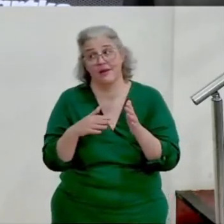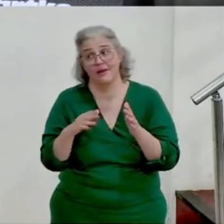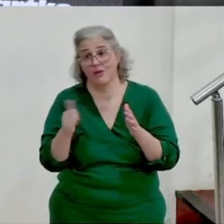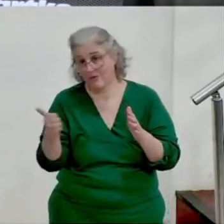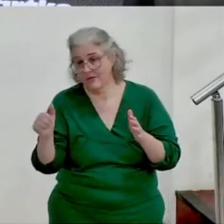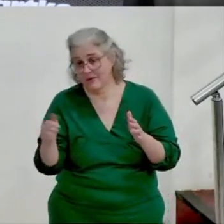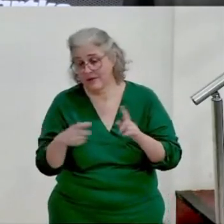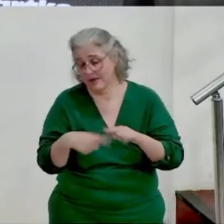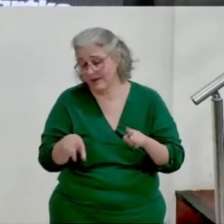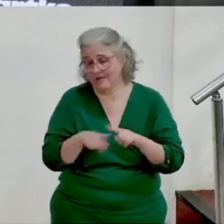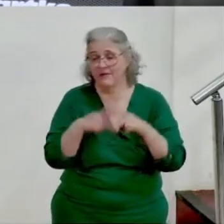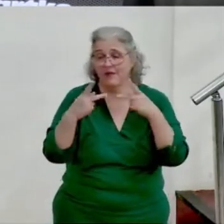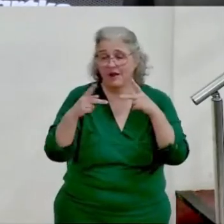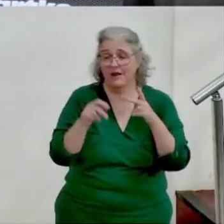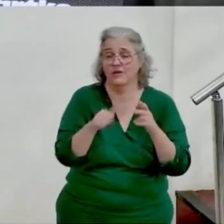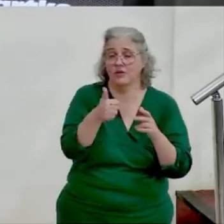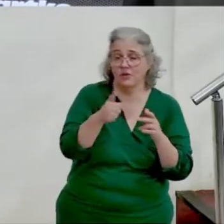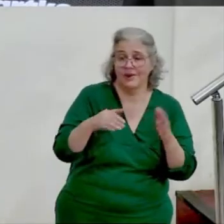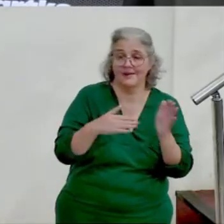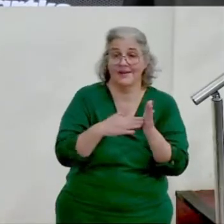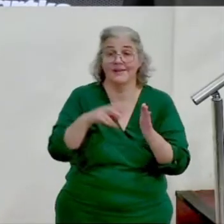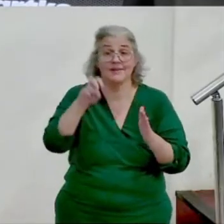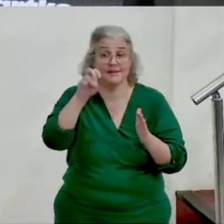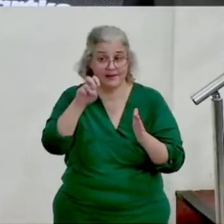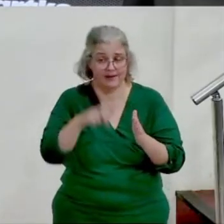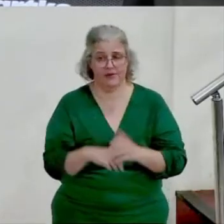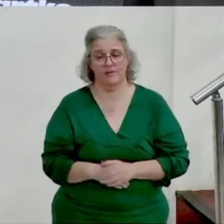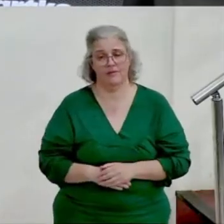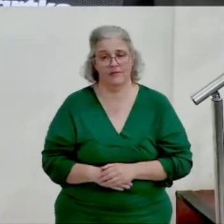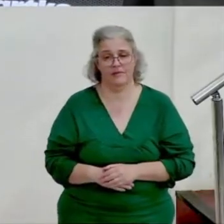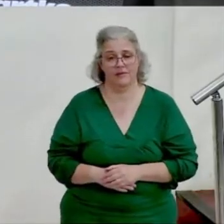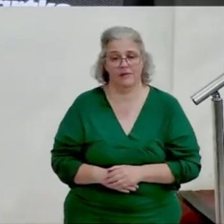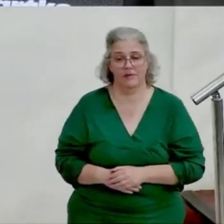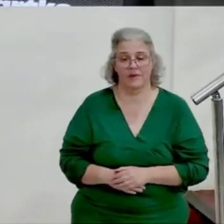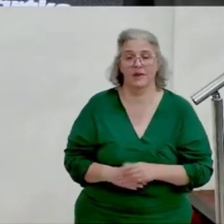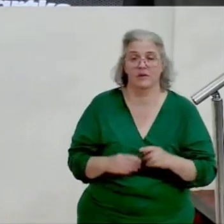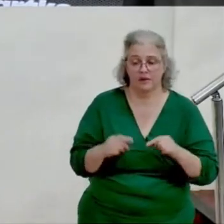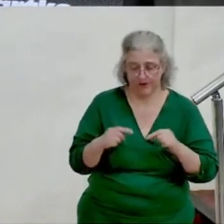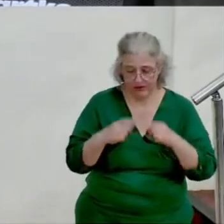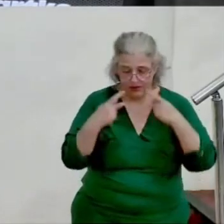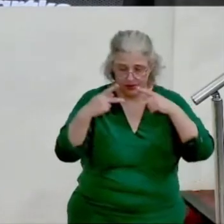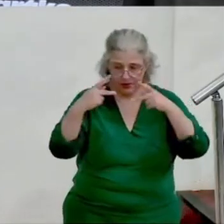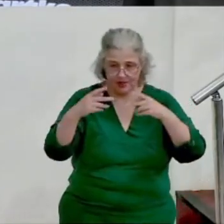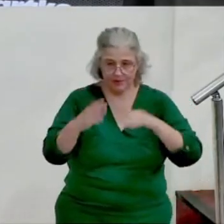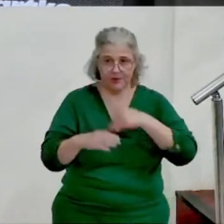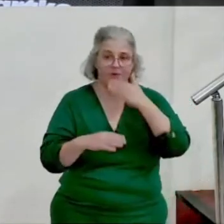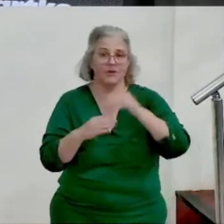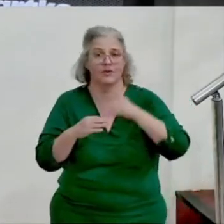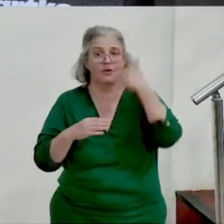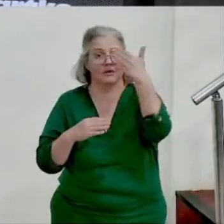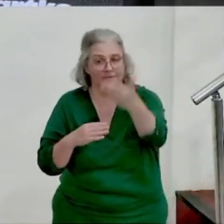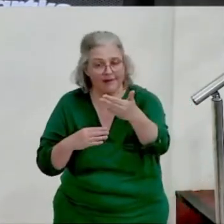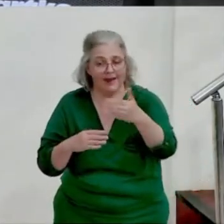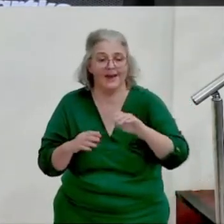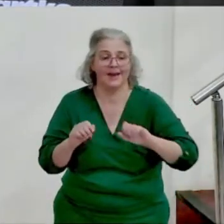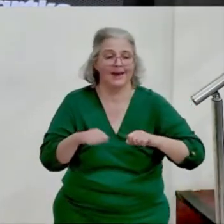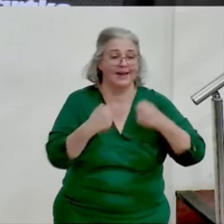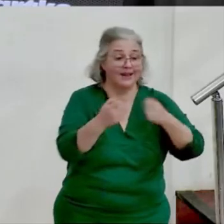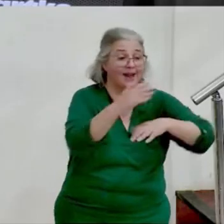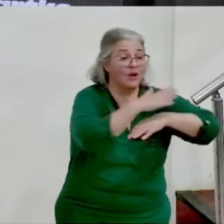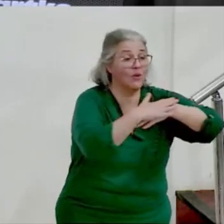versículos. Mas o objetivo, tanto deste sermão quanto do próximo, é trazer grande consolo à igreja de